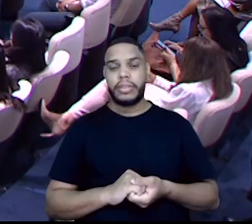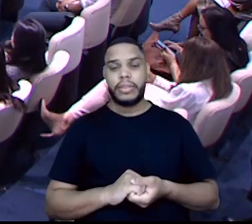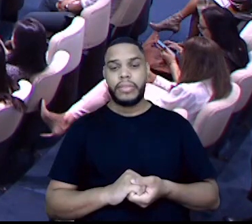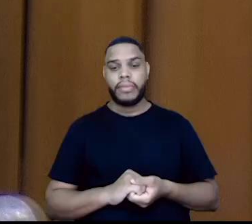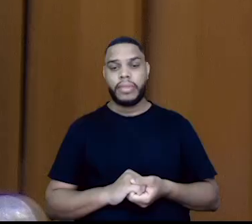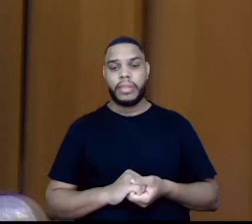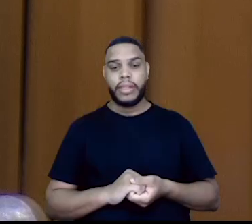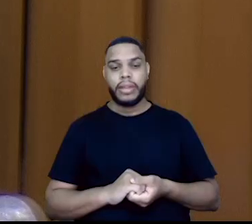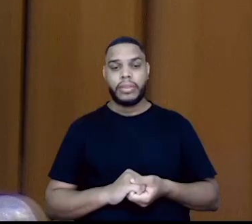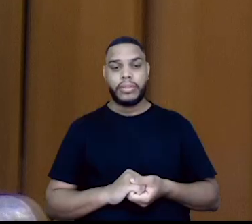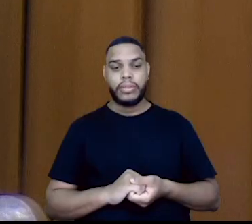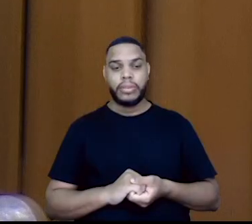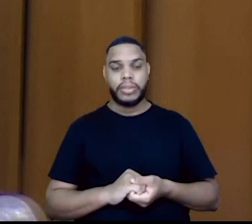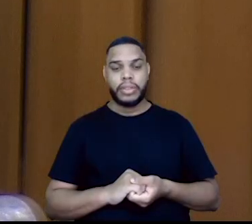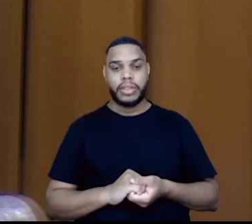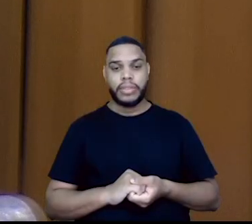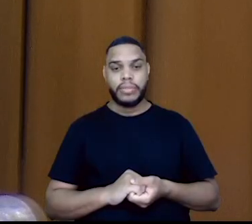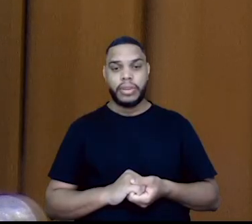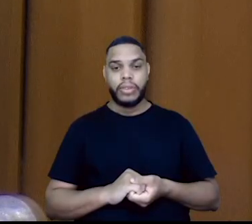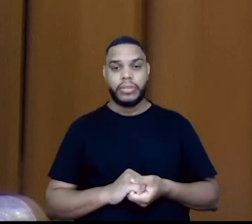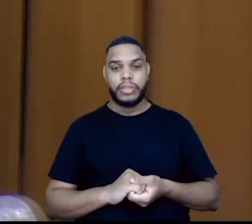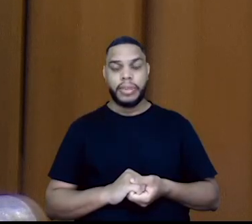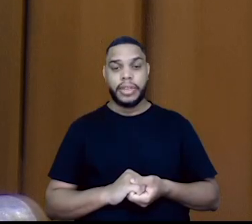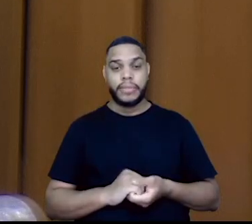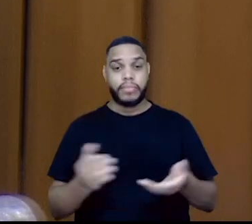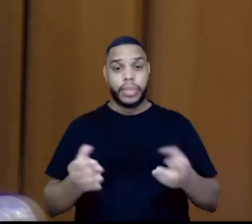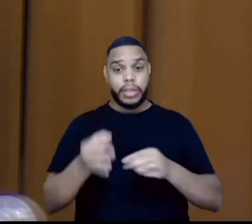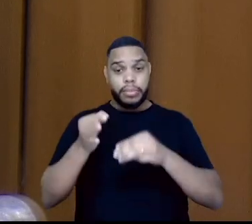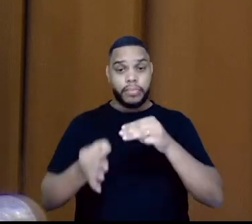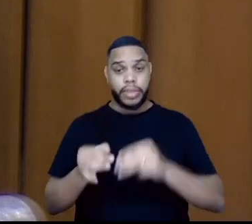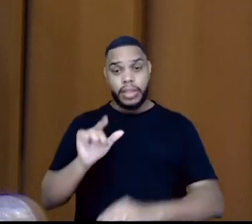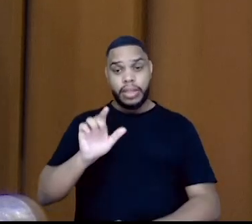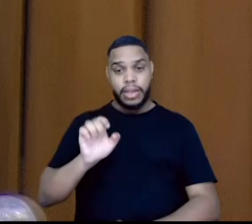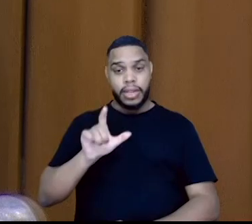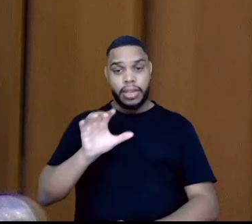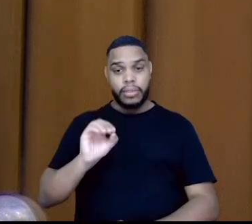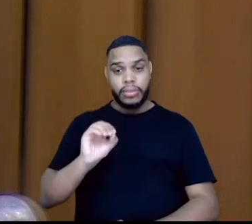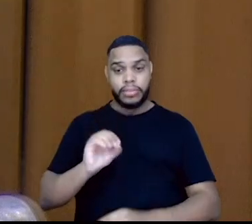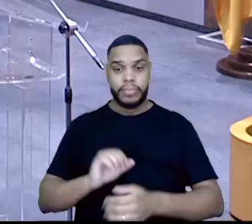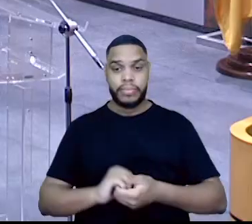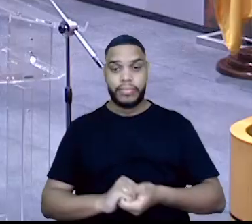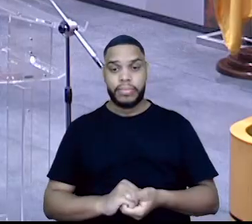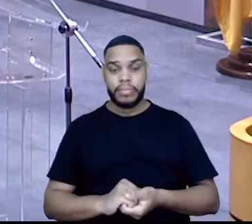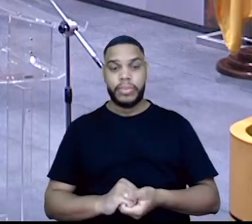Tem a palavra o senhor ministro Lélio Bentes Corrêa.